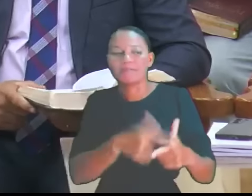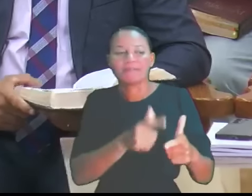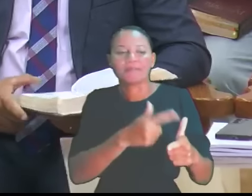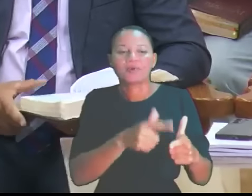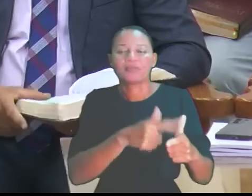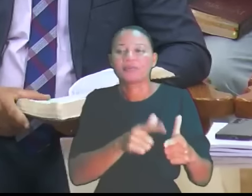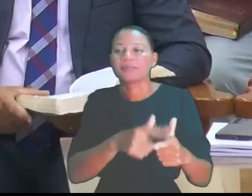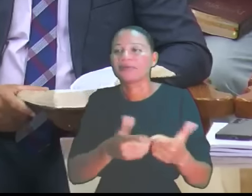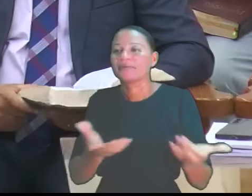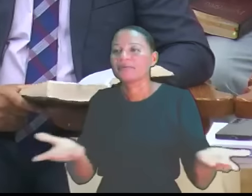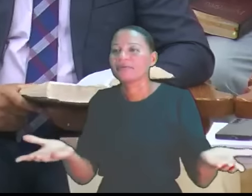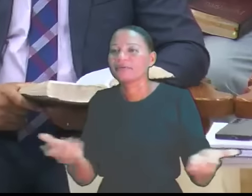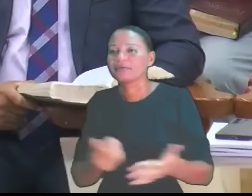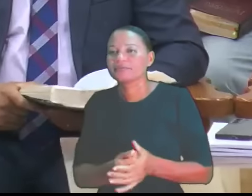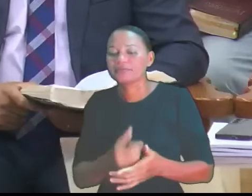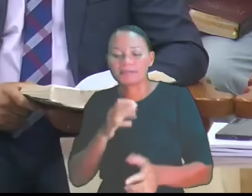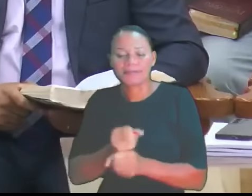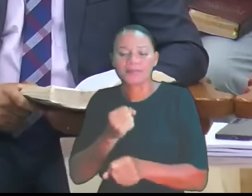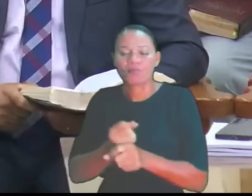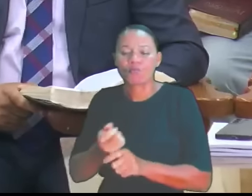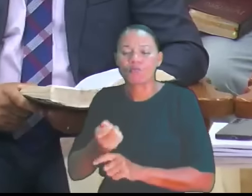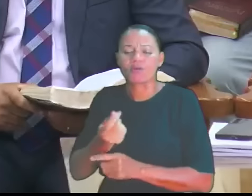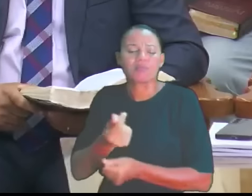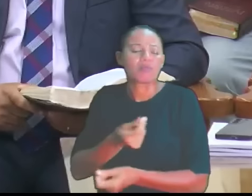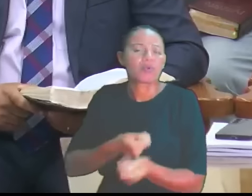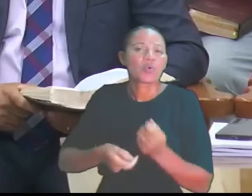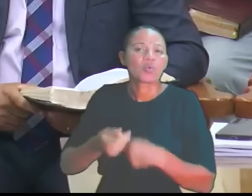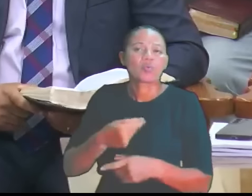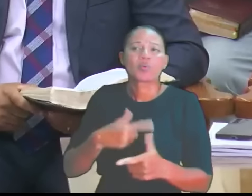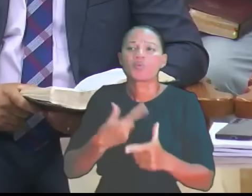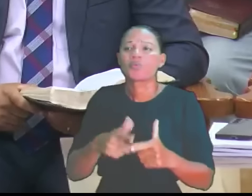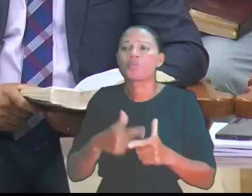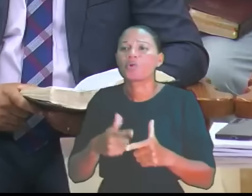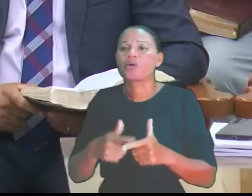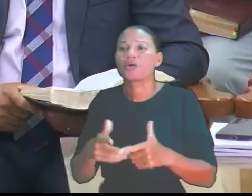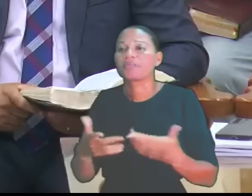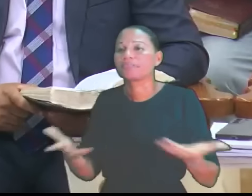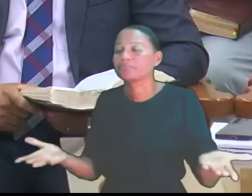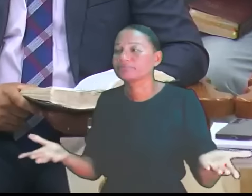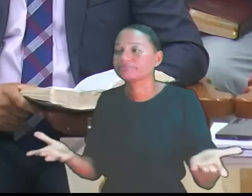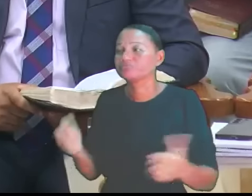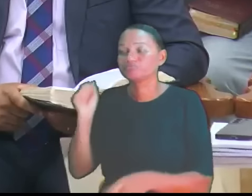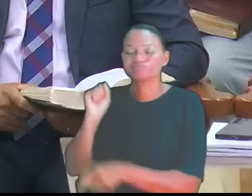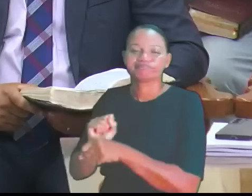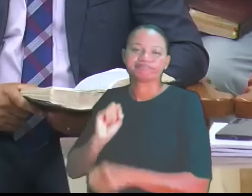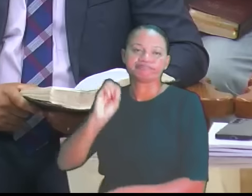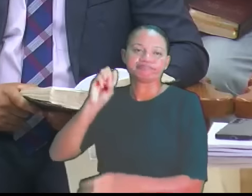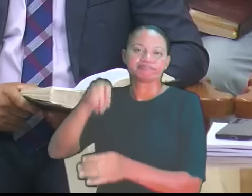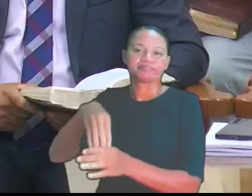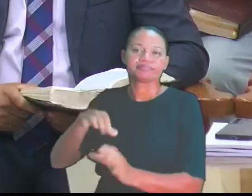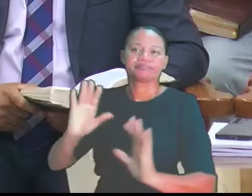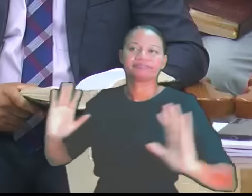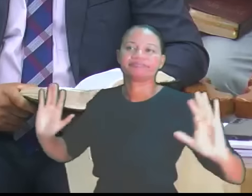passando, né? Nem finanças. Às vezes tem um problema qualquer lá, primeira atitude dele, psh.